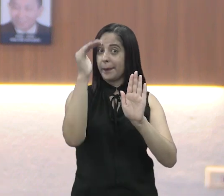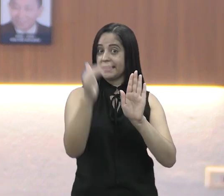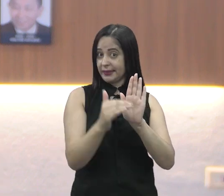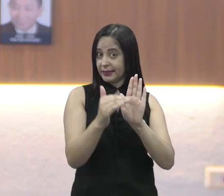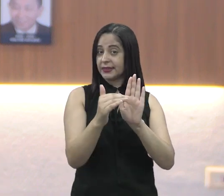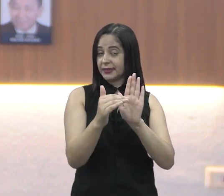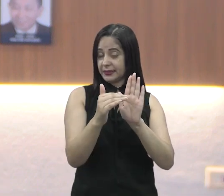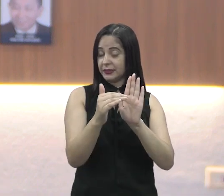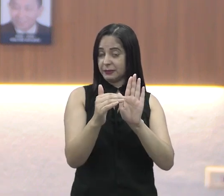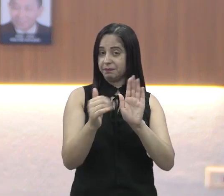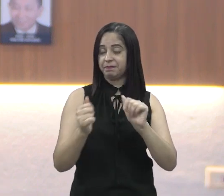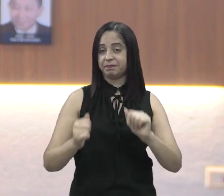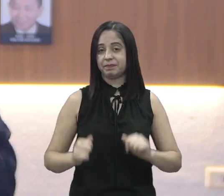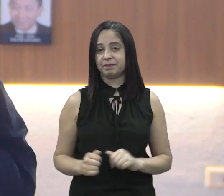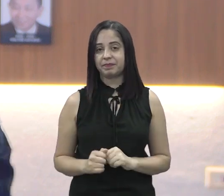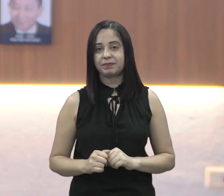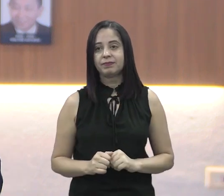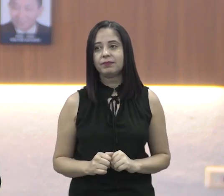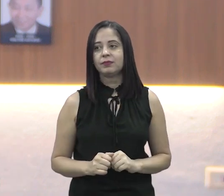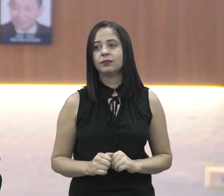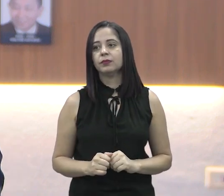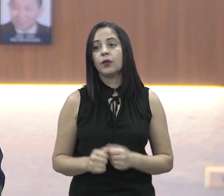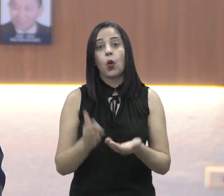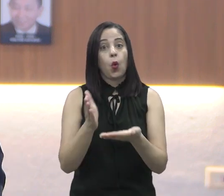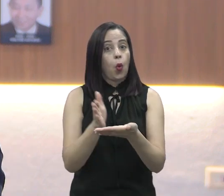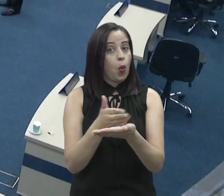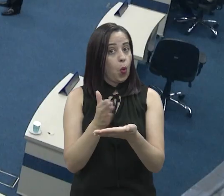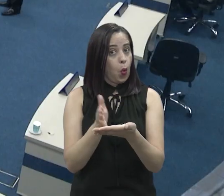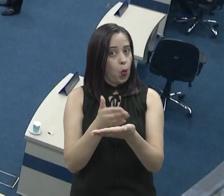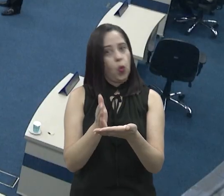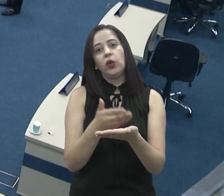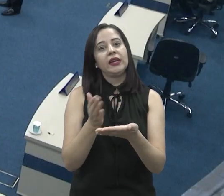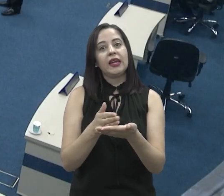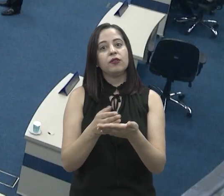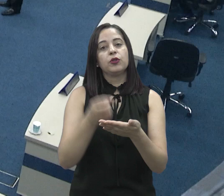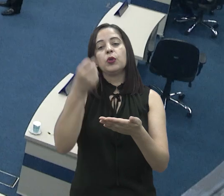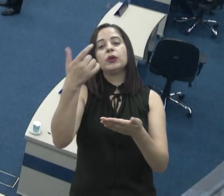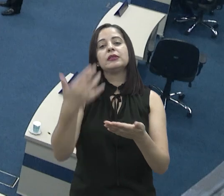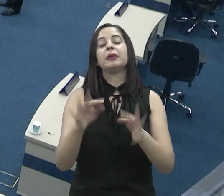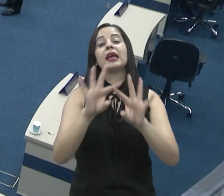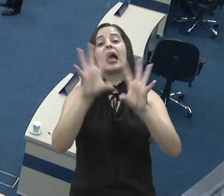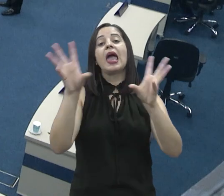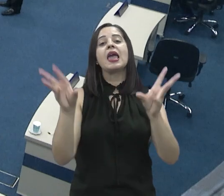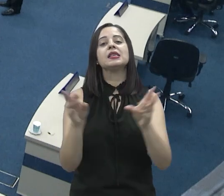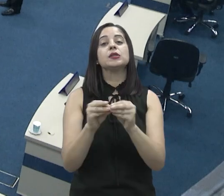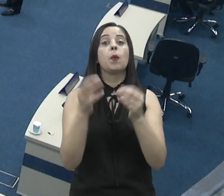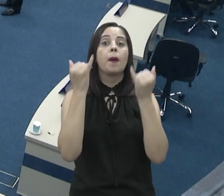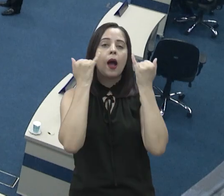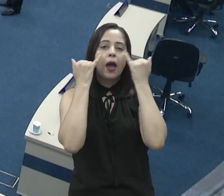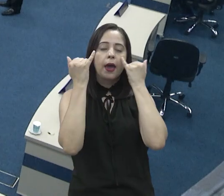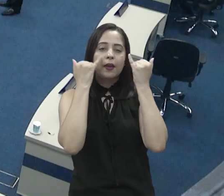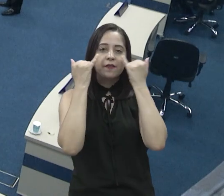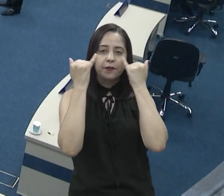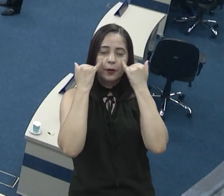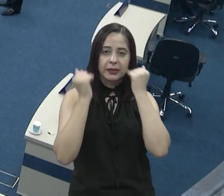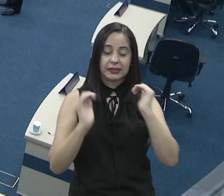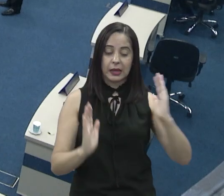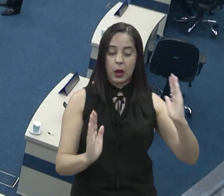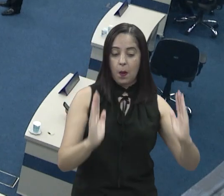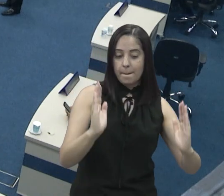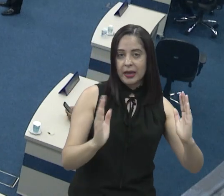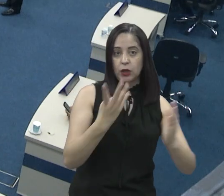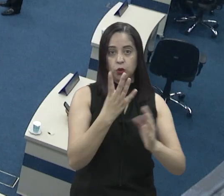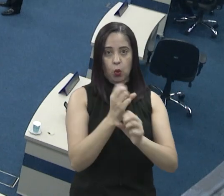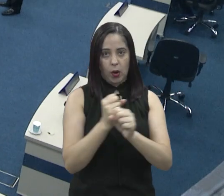de conduta e comportamento dos representantes eleitos. O Manual do Vereador traz um resumo das informações necessárias para